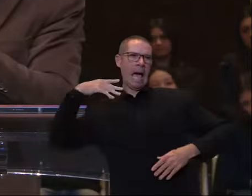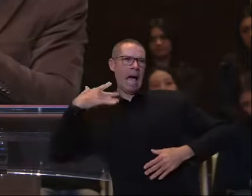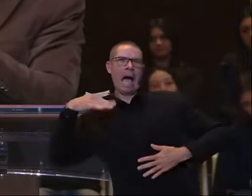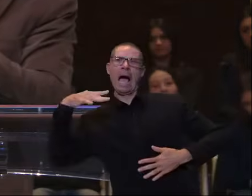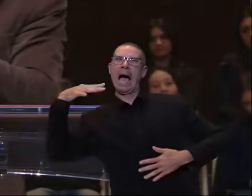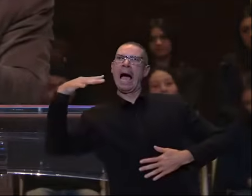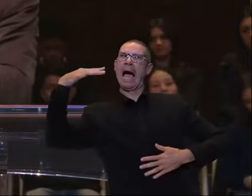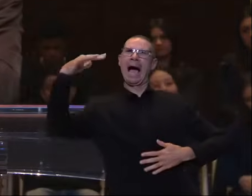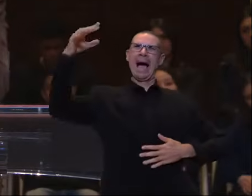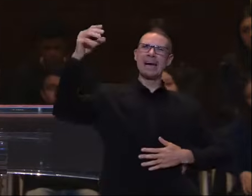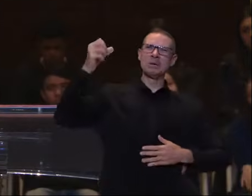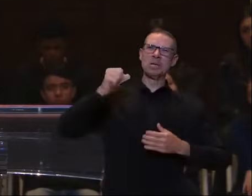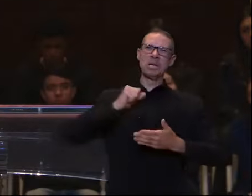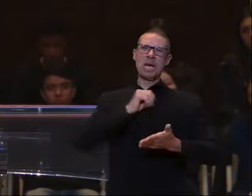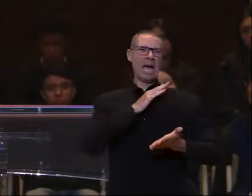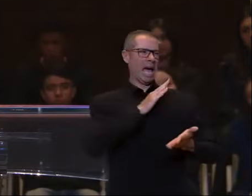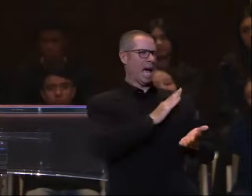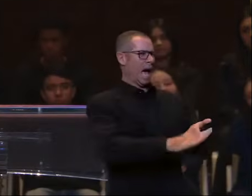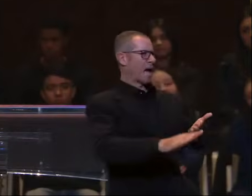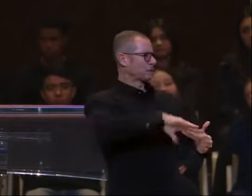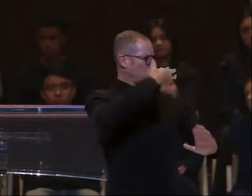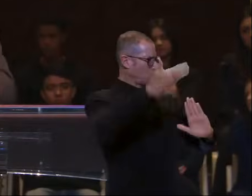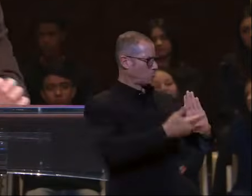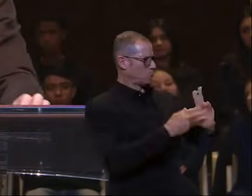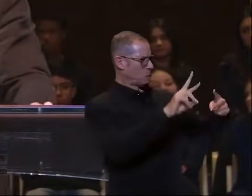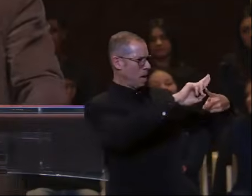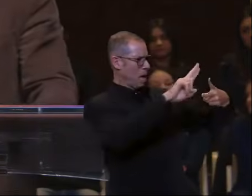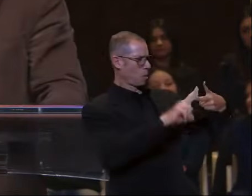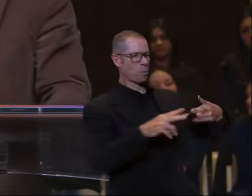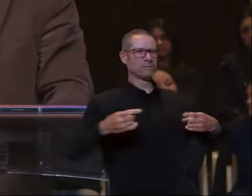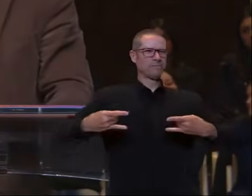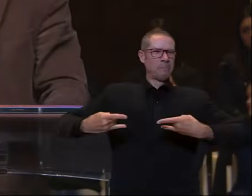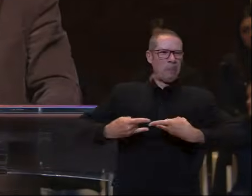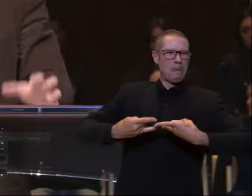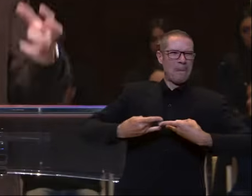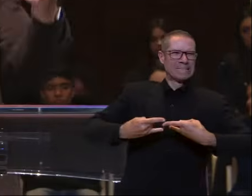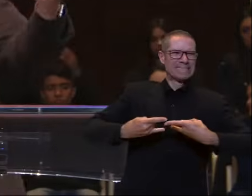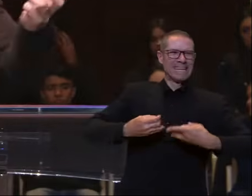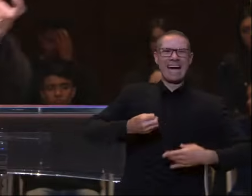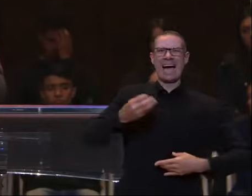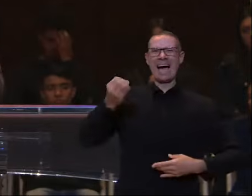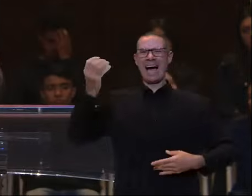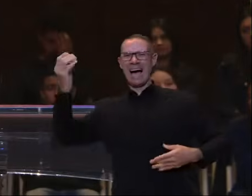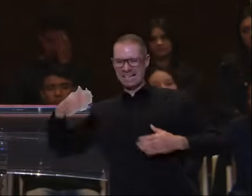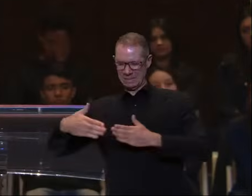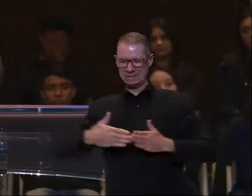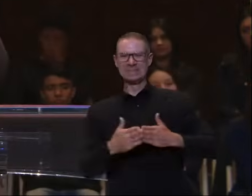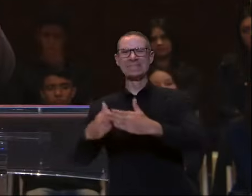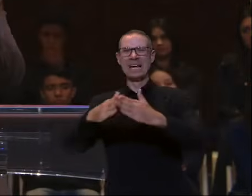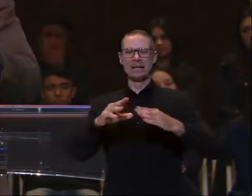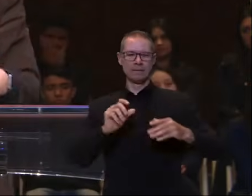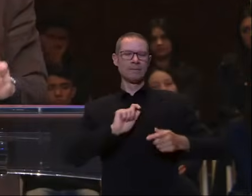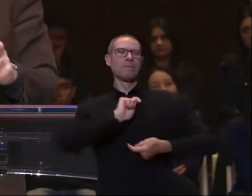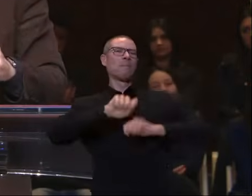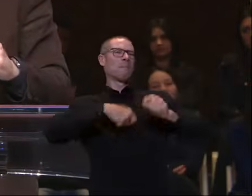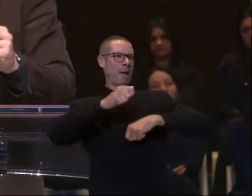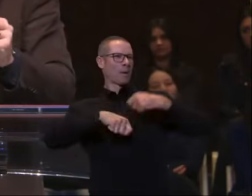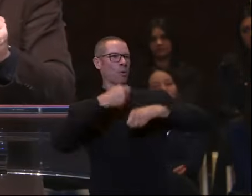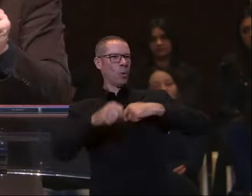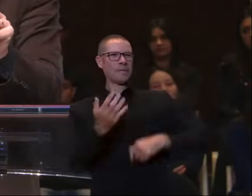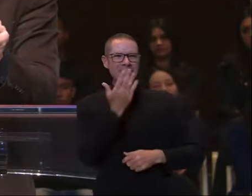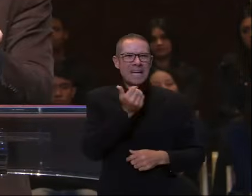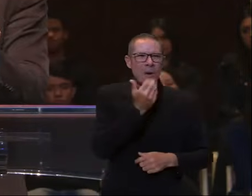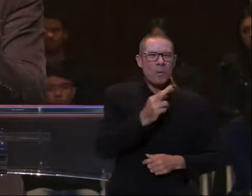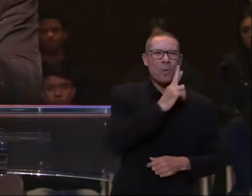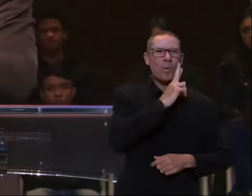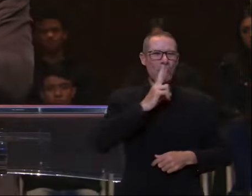ele gastou todo o recurso que tinha na passagem. Mas aí, então, para economizar com as refeições,